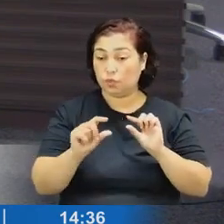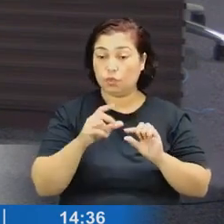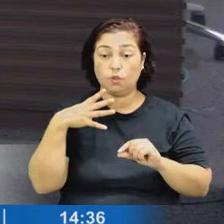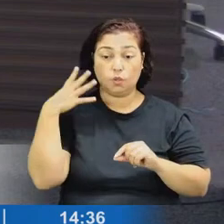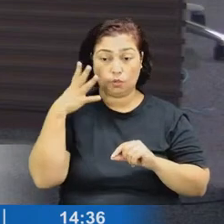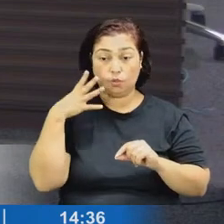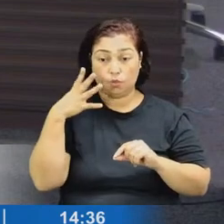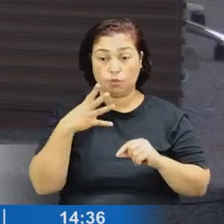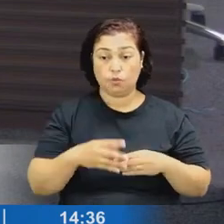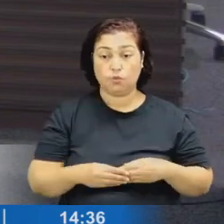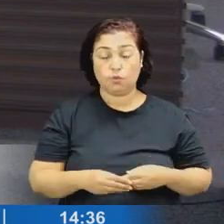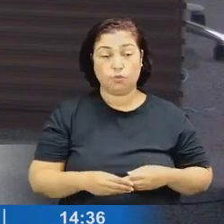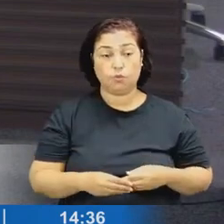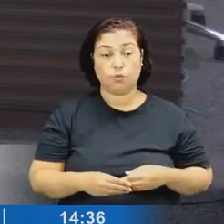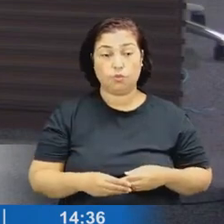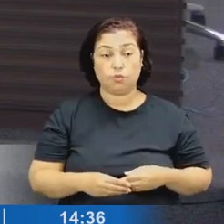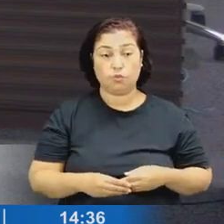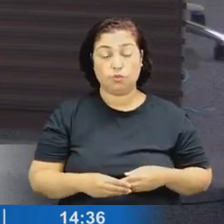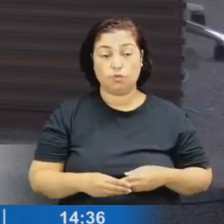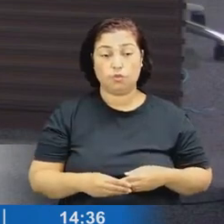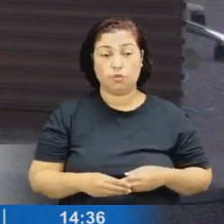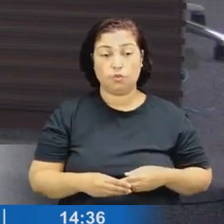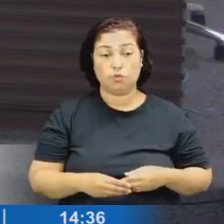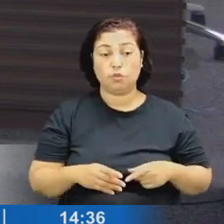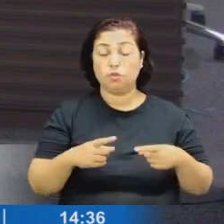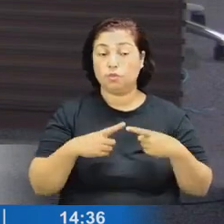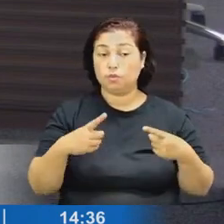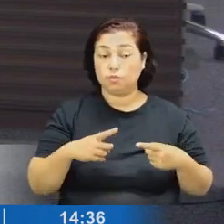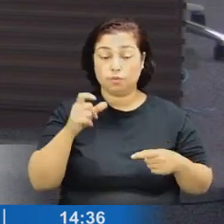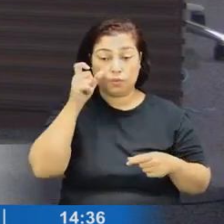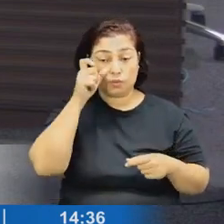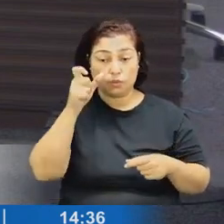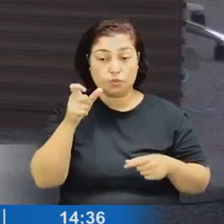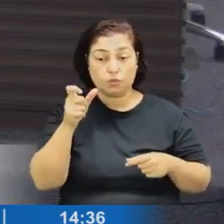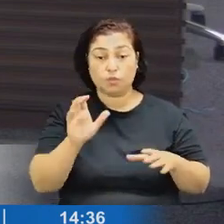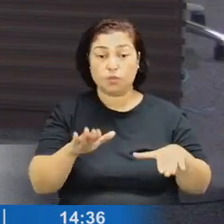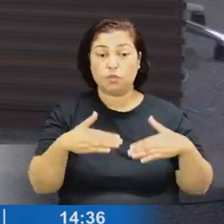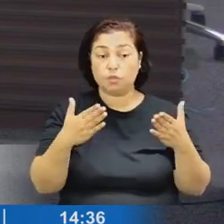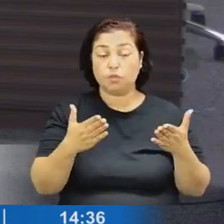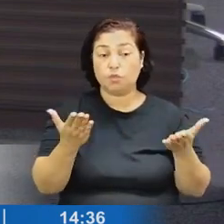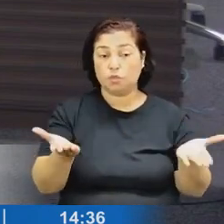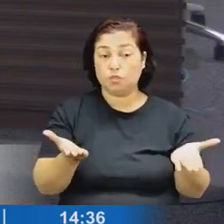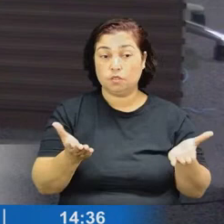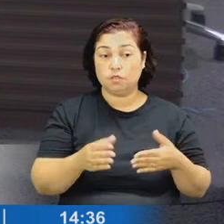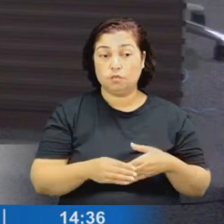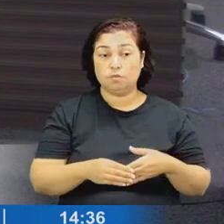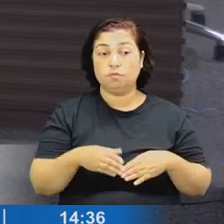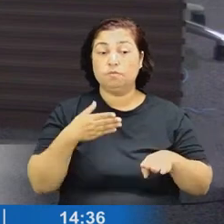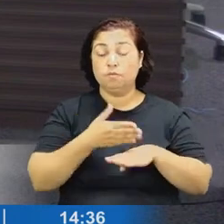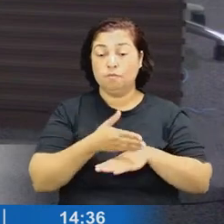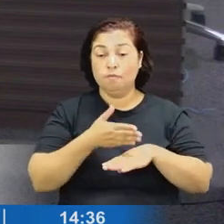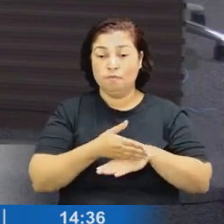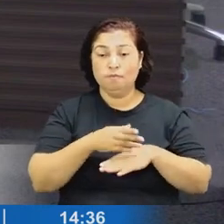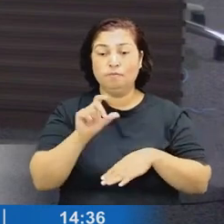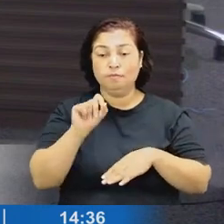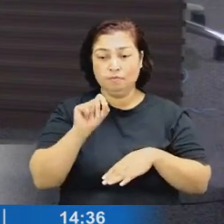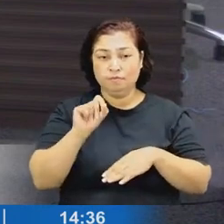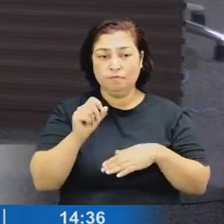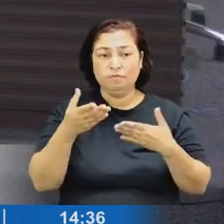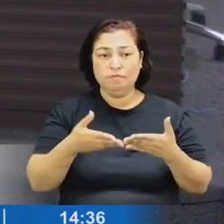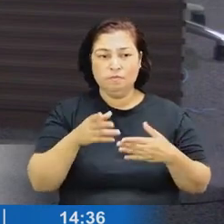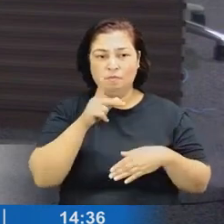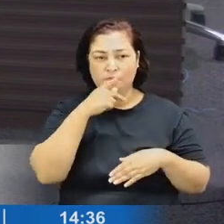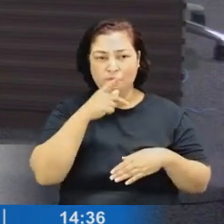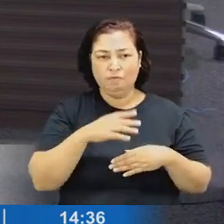discurso do próprio parlamentar que vocês podem orientar mais interessante Então não adianta eu partir para a parte prática que quer parte prática Hoje